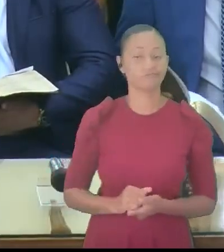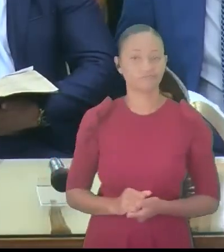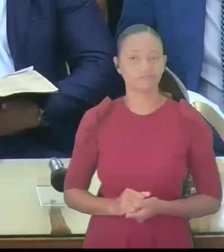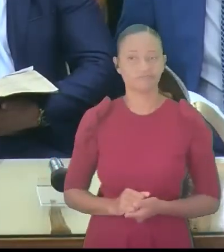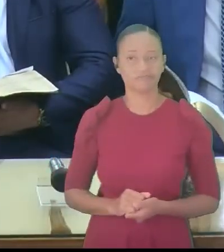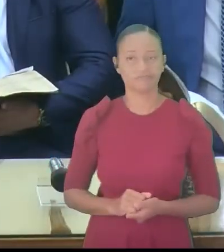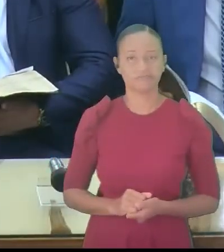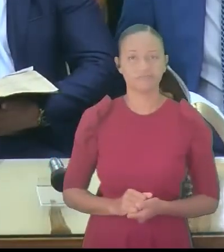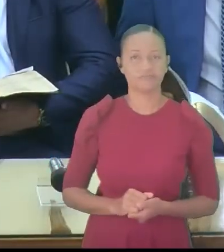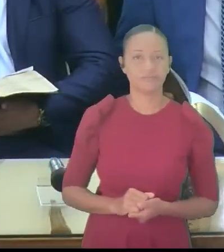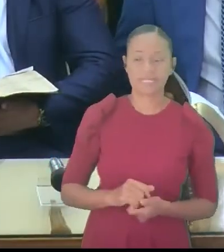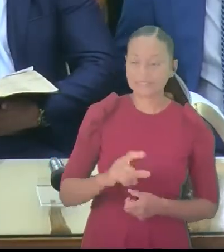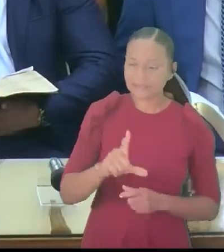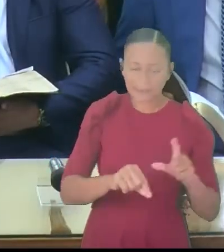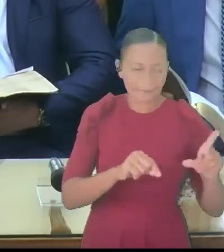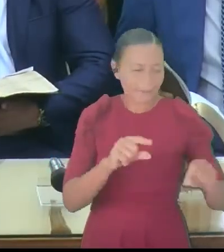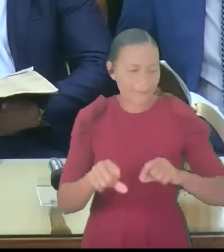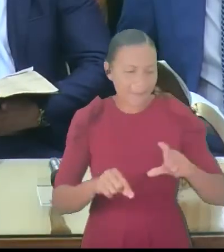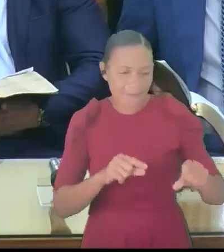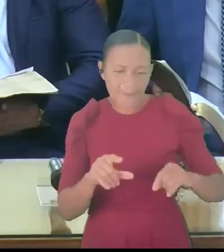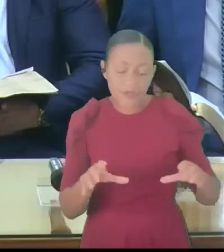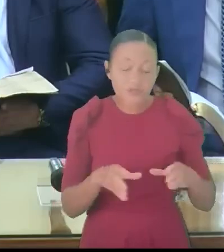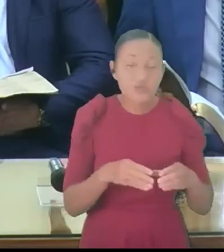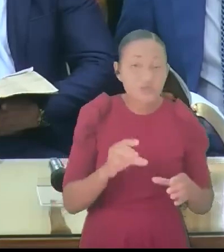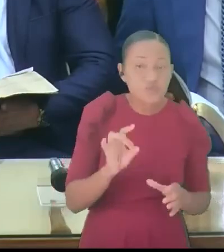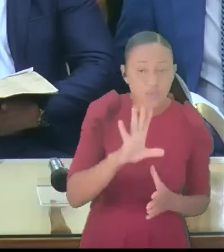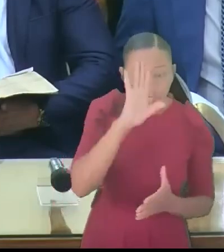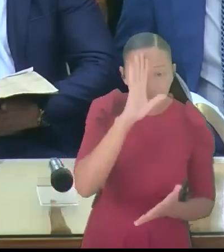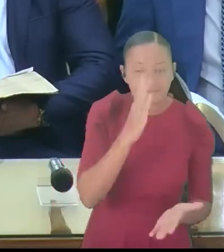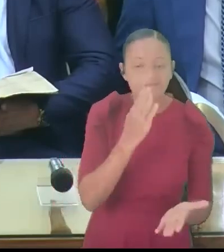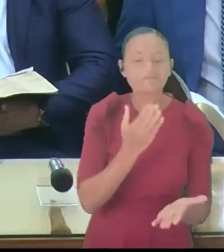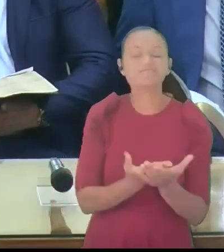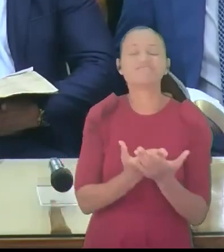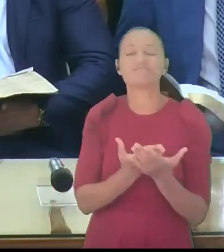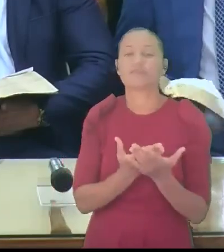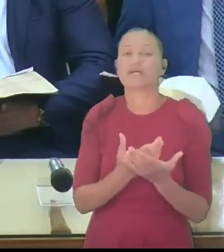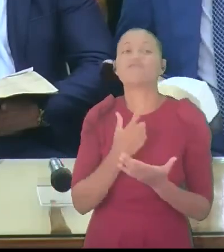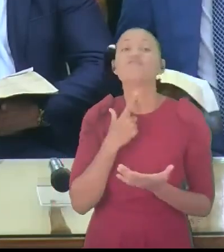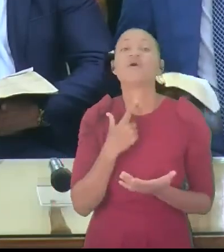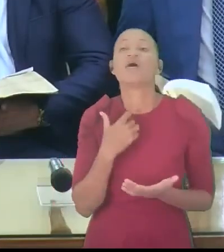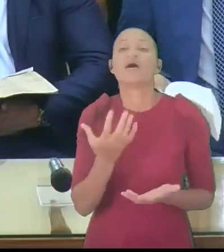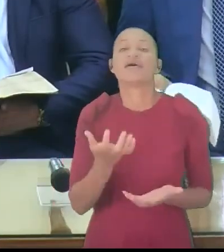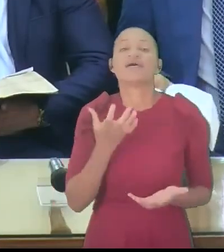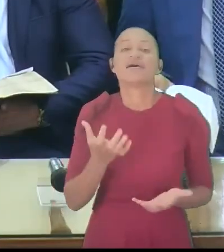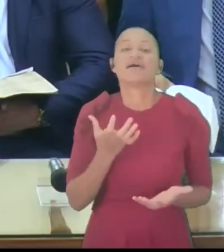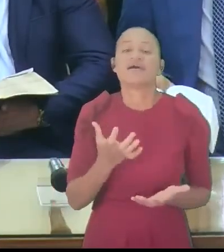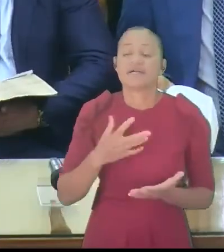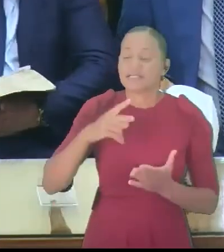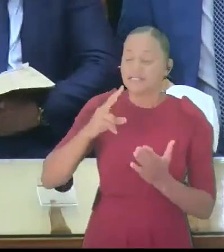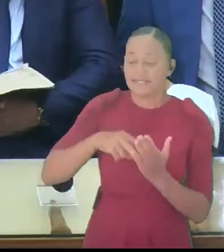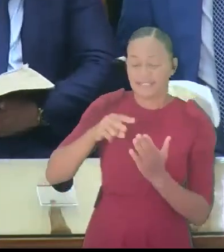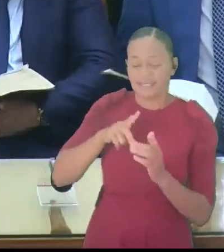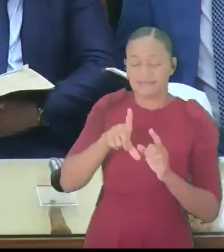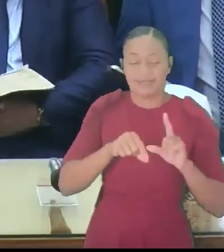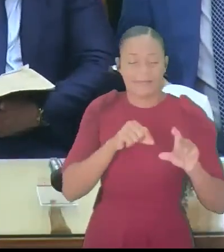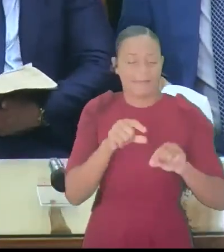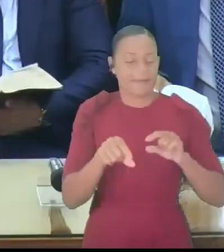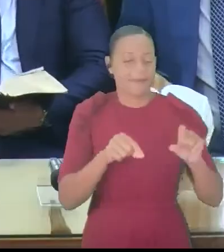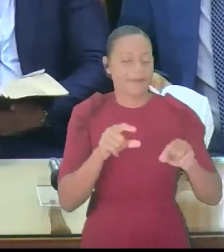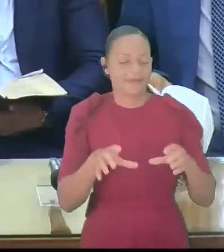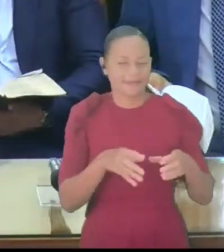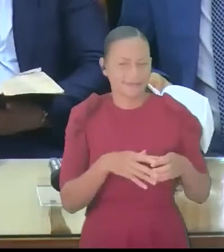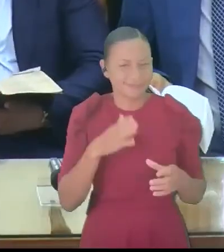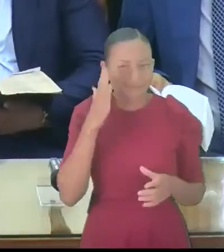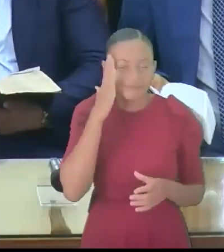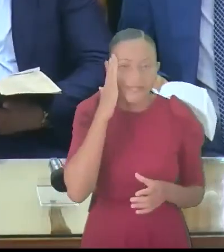Eles selecionavam, eles só criam na Bíblia daquilo que eles queriam. O que é uma pessoa que lê a Bíblia seletivamente? Vamos ver se